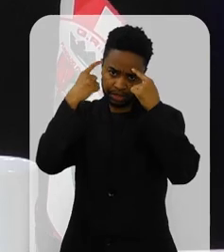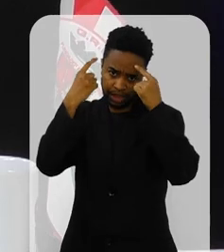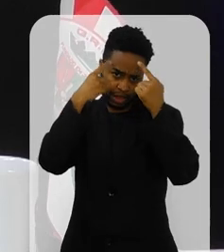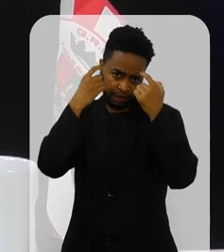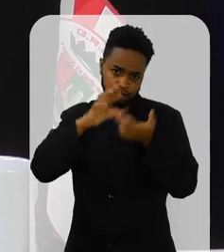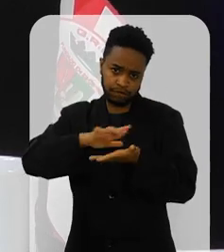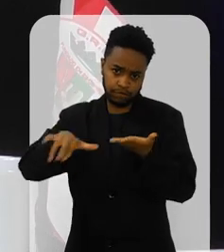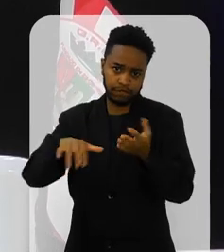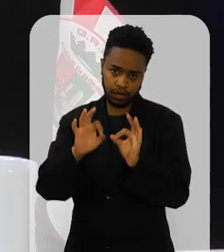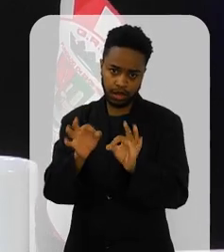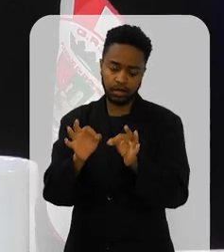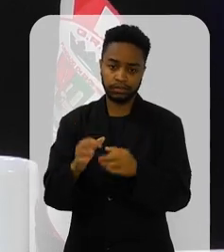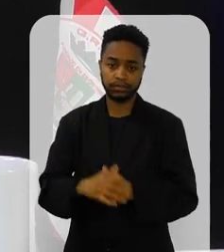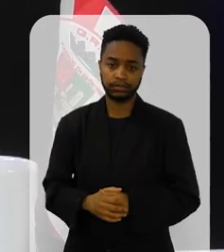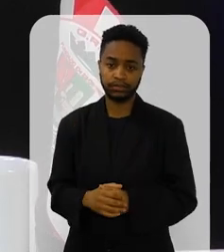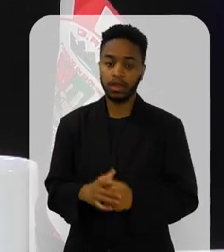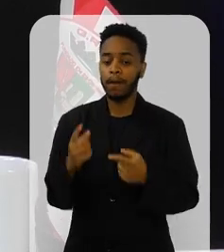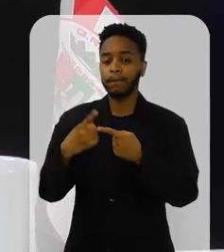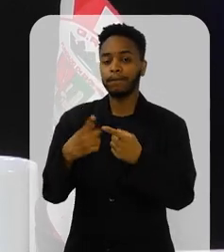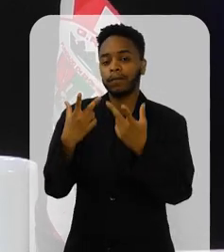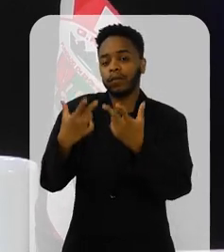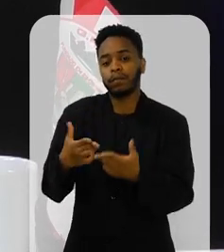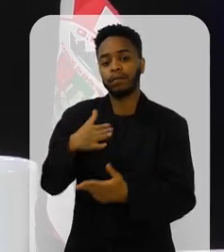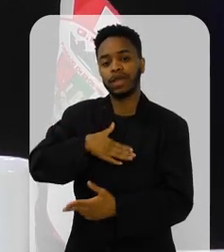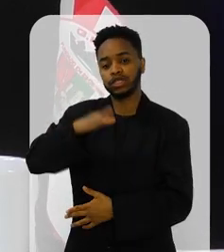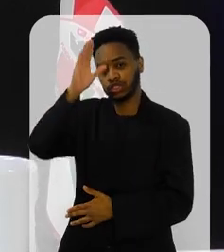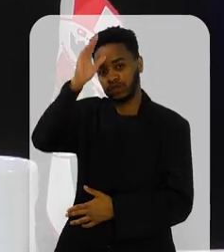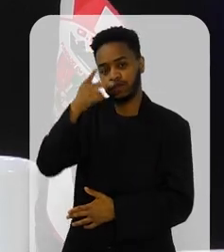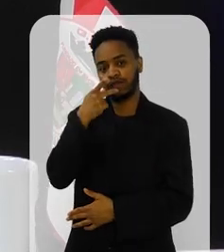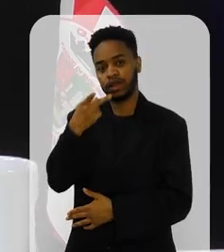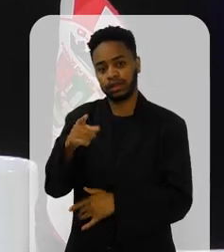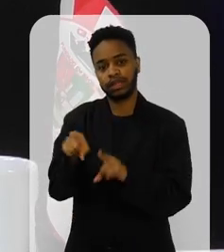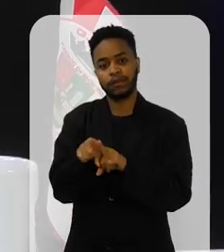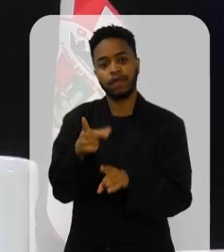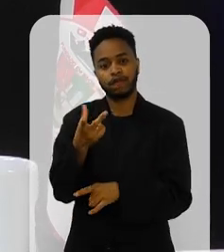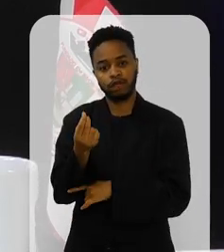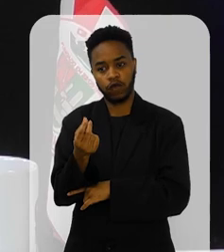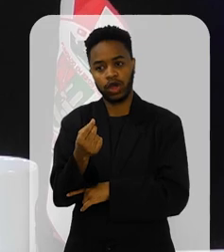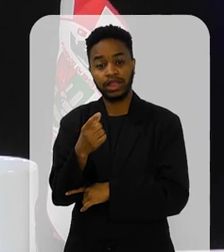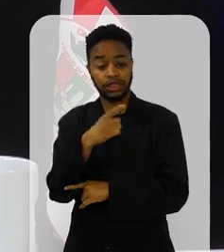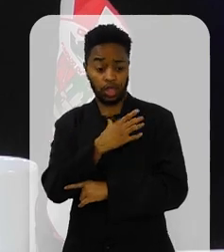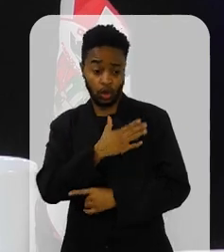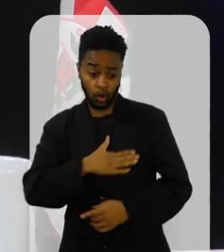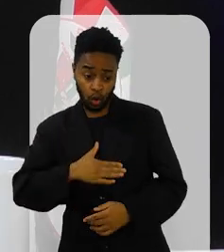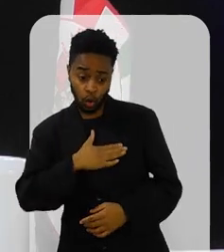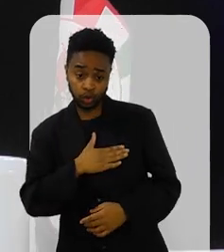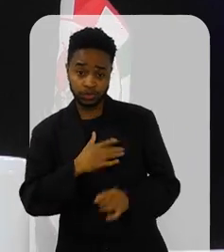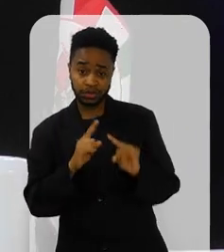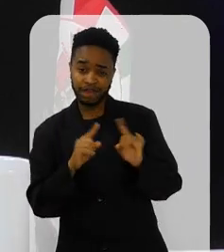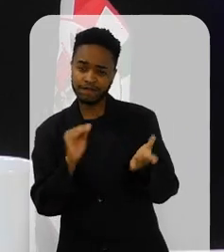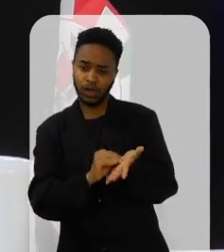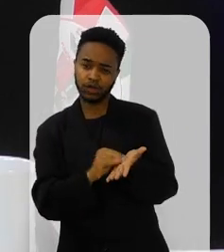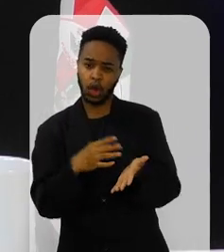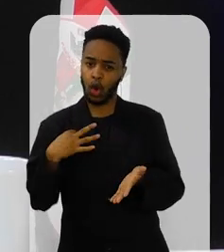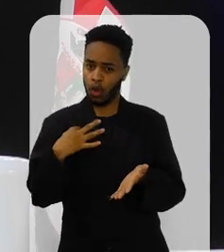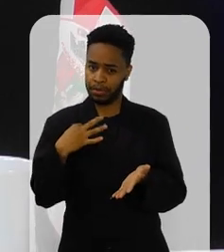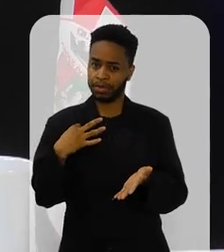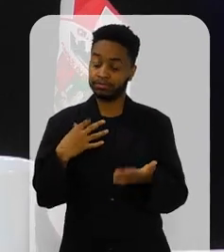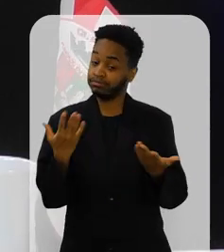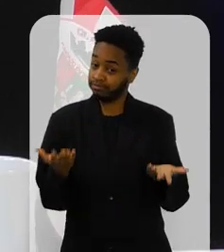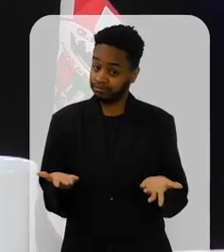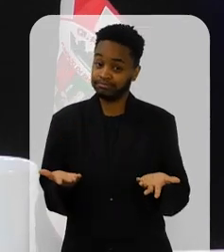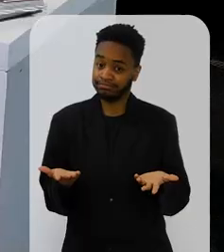tenho. Né? Como dizia minha tia, a minha avó, que meu pai falava, eu tenho um gosto, o que me falta é